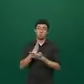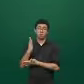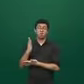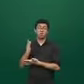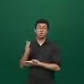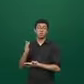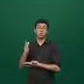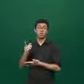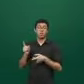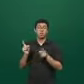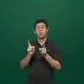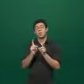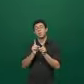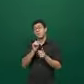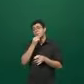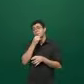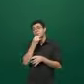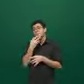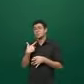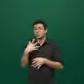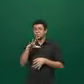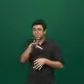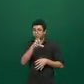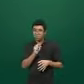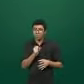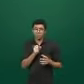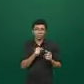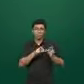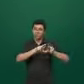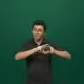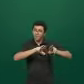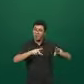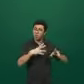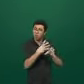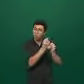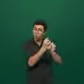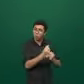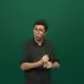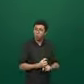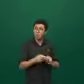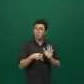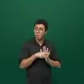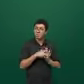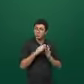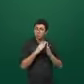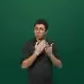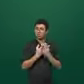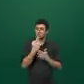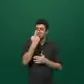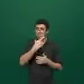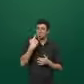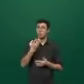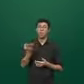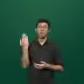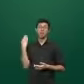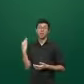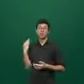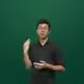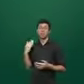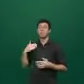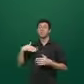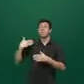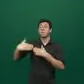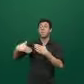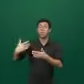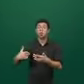os dados de escolas de tempo integral antes do programa federal criado lá pelo então ministro Mendonça Filho e após, há uma